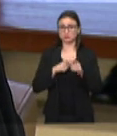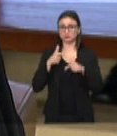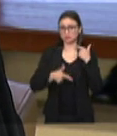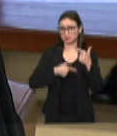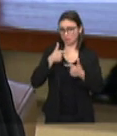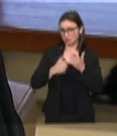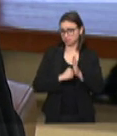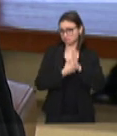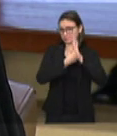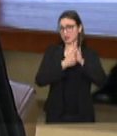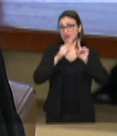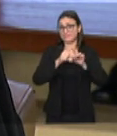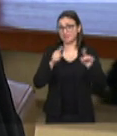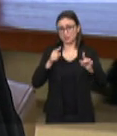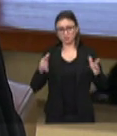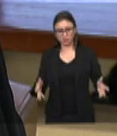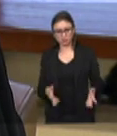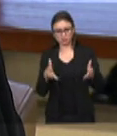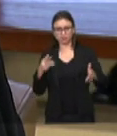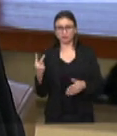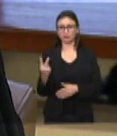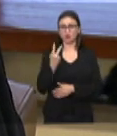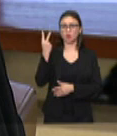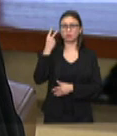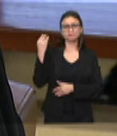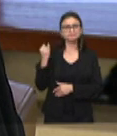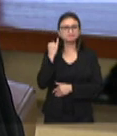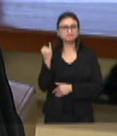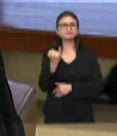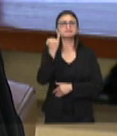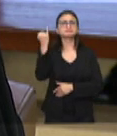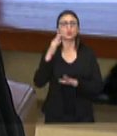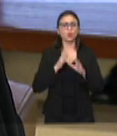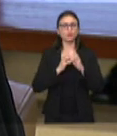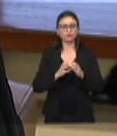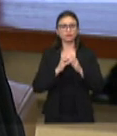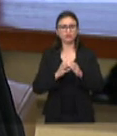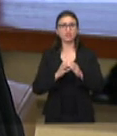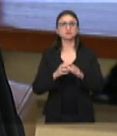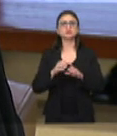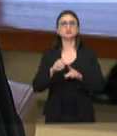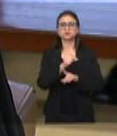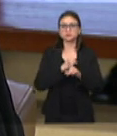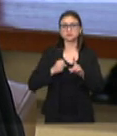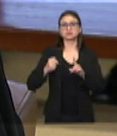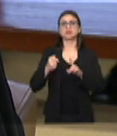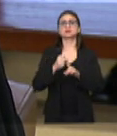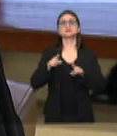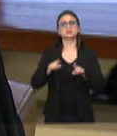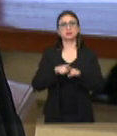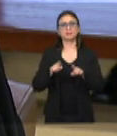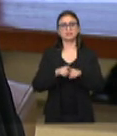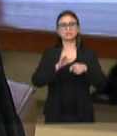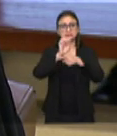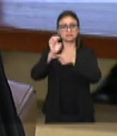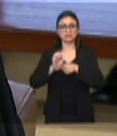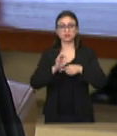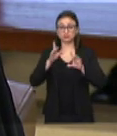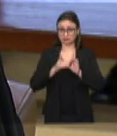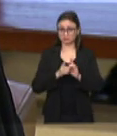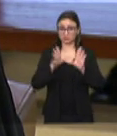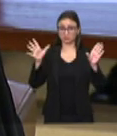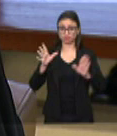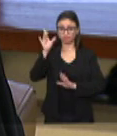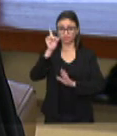trabalho, mas sim da promoção de valores essenciais à convivência cívica e ao Estado democrático de